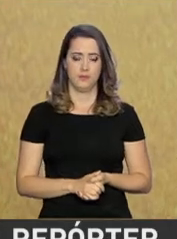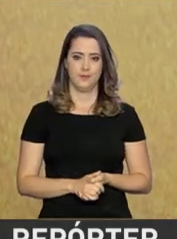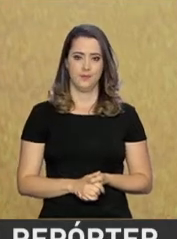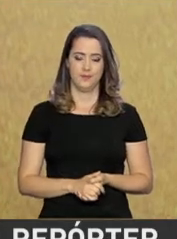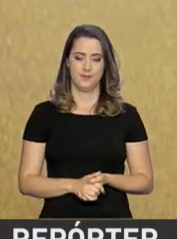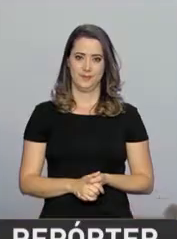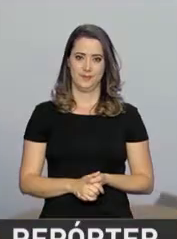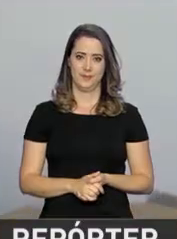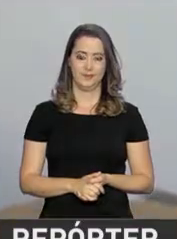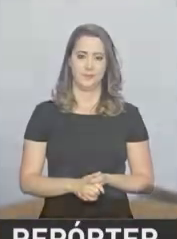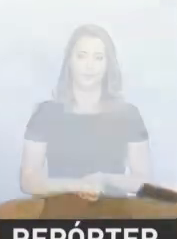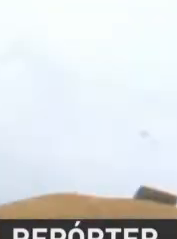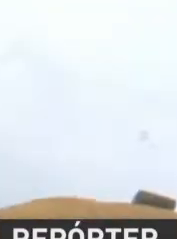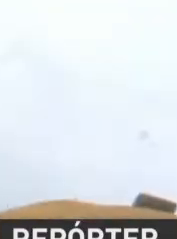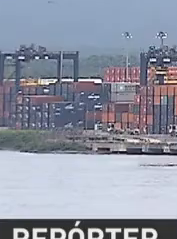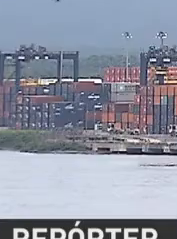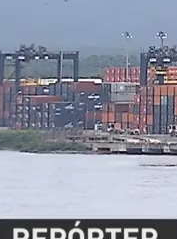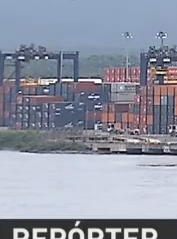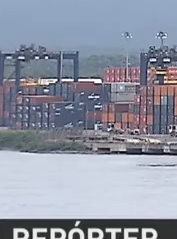há